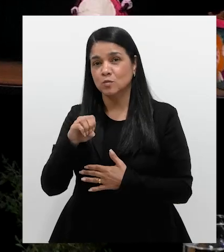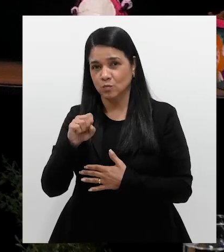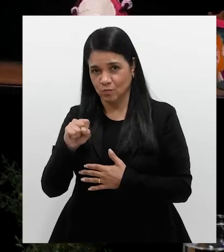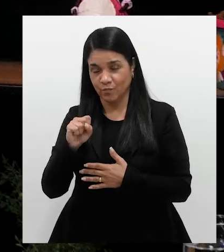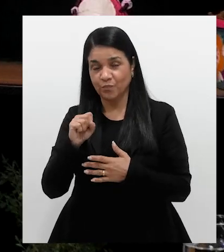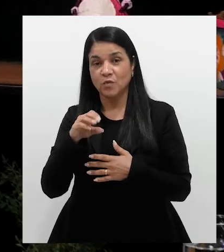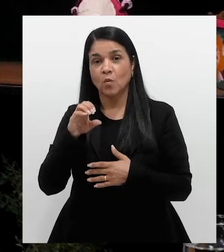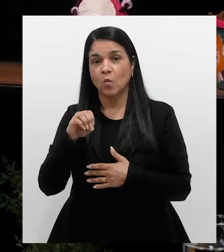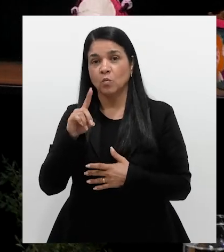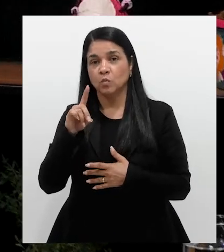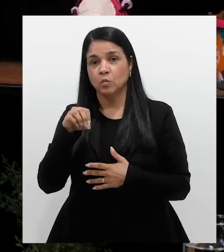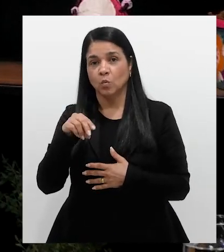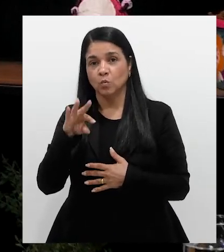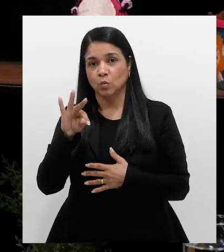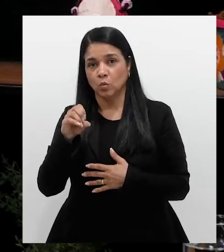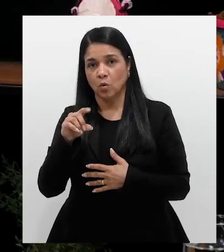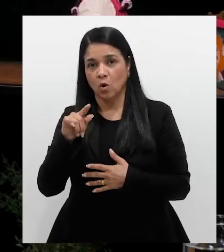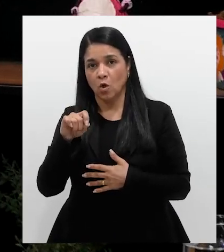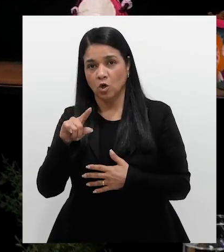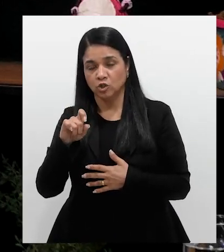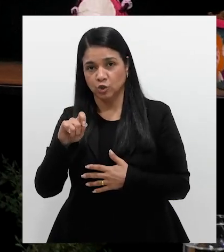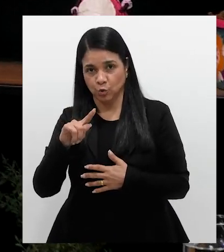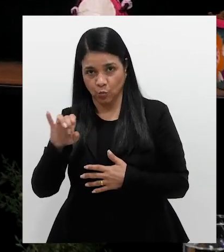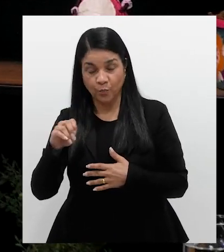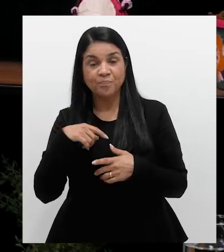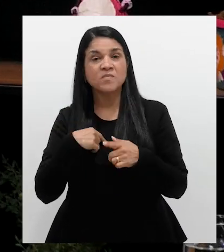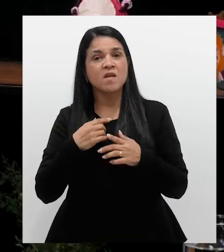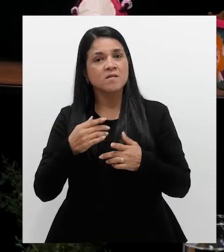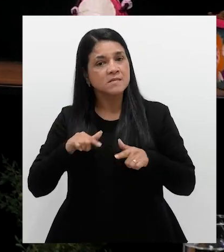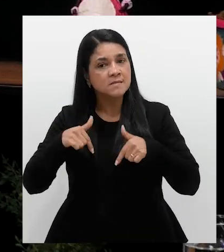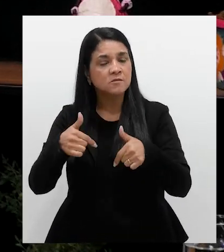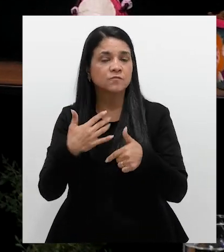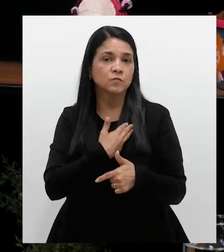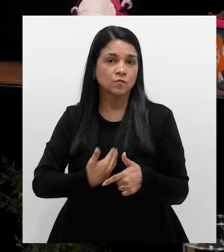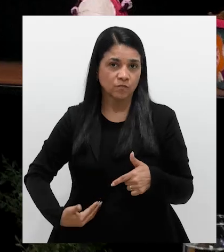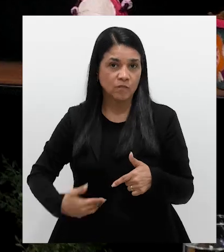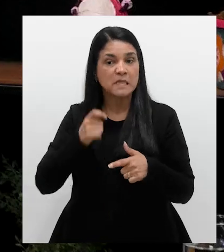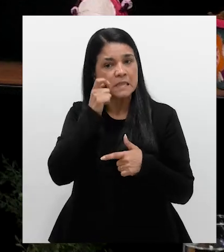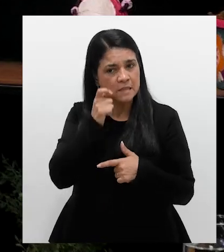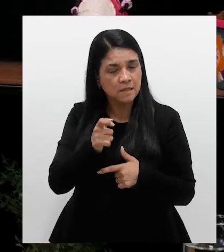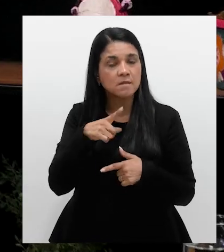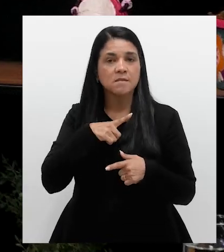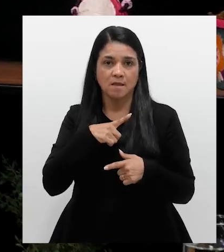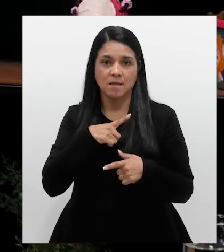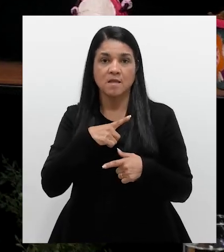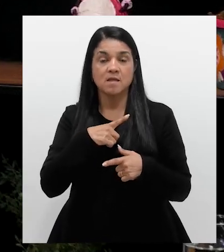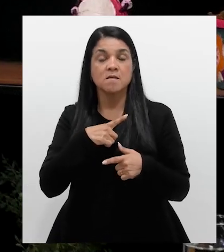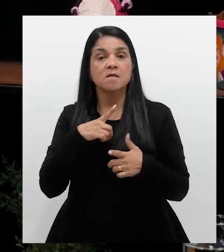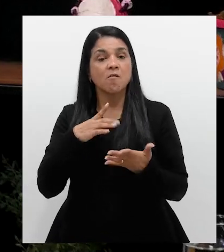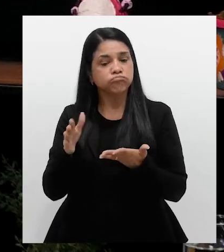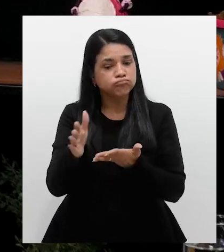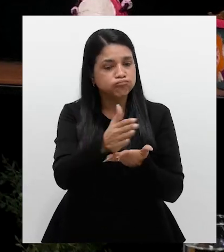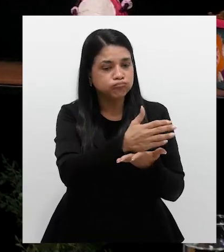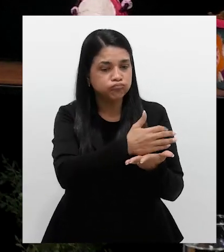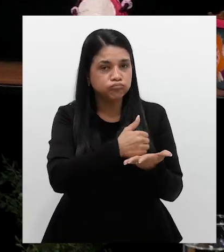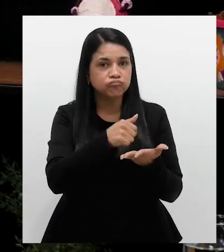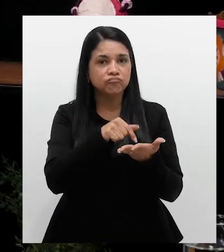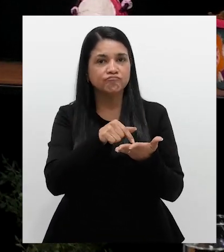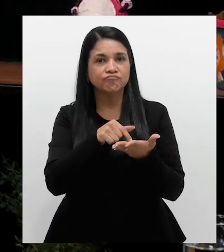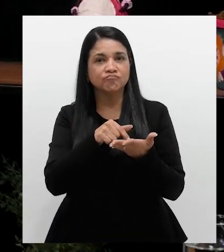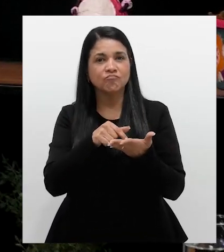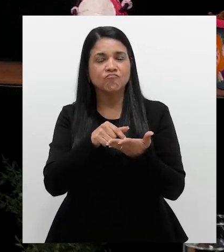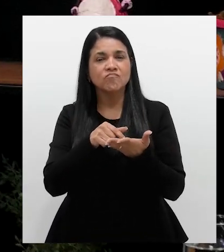censo odontológico que vem acontecendo. É uma iniciativa do governo muito interessante, onde a gente consegue ter, de uma forma